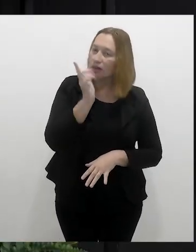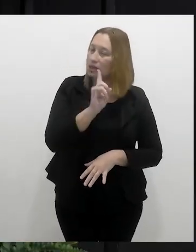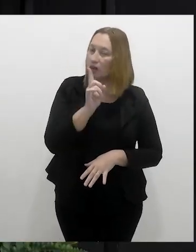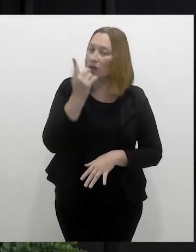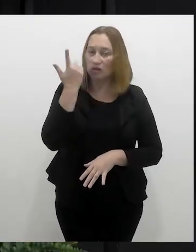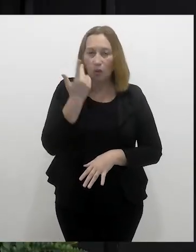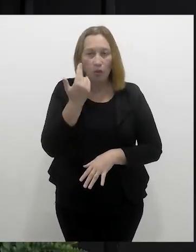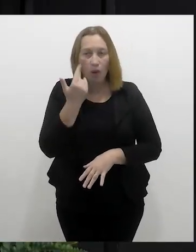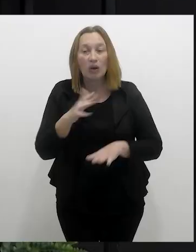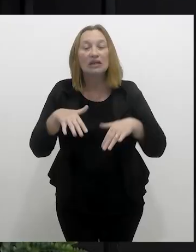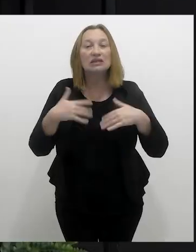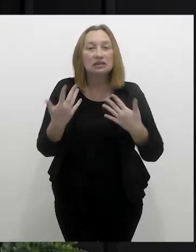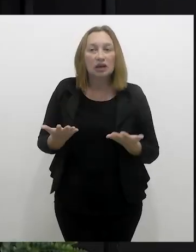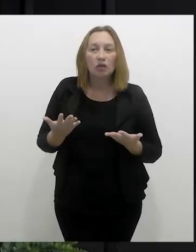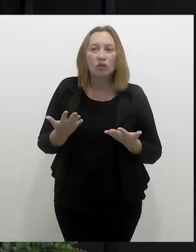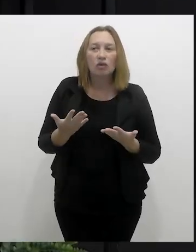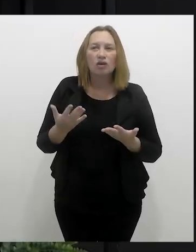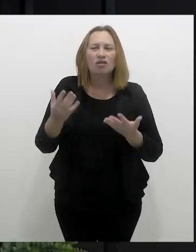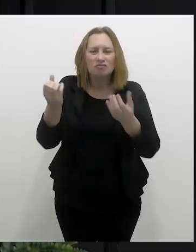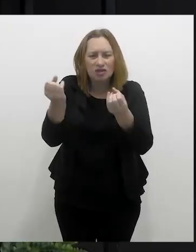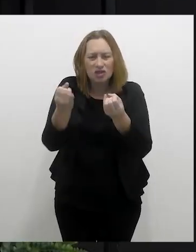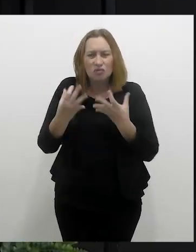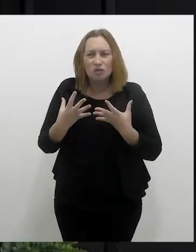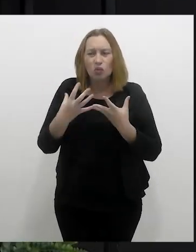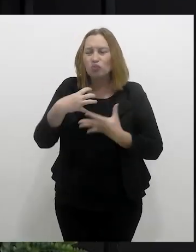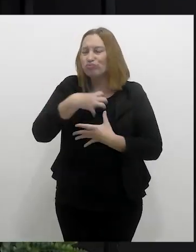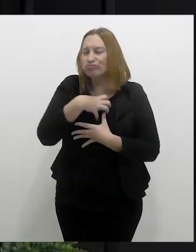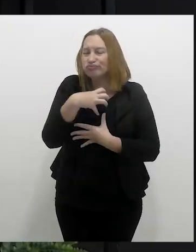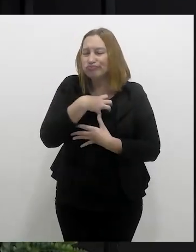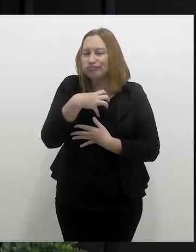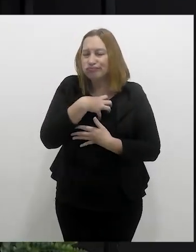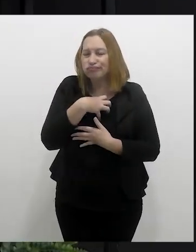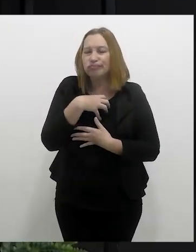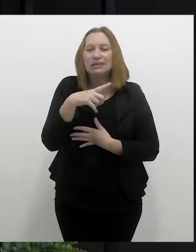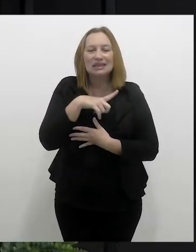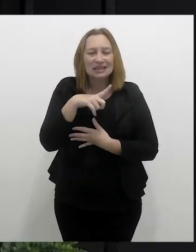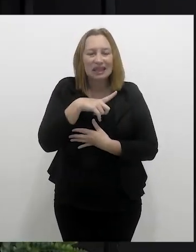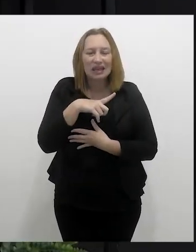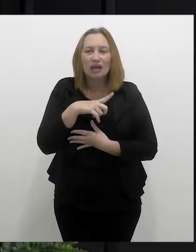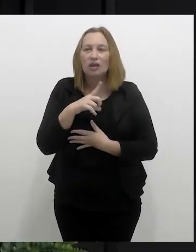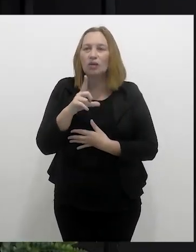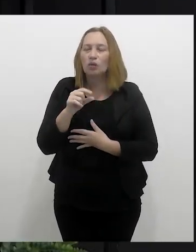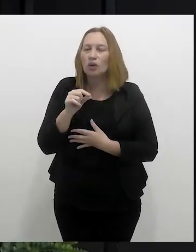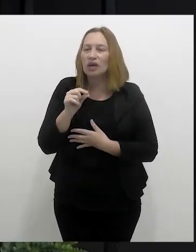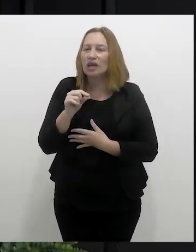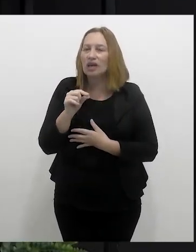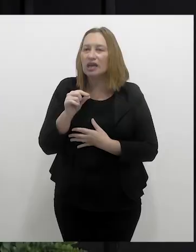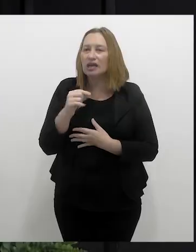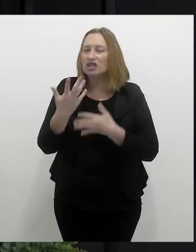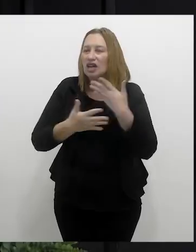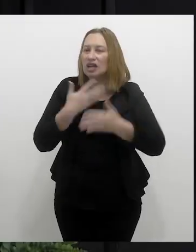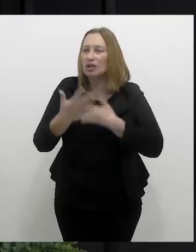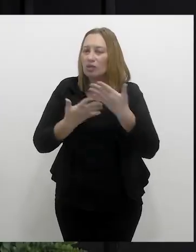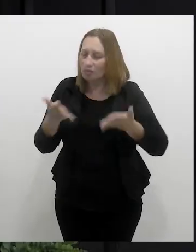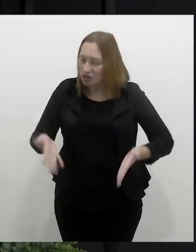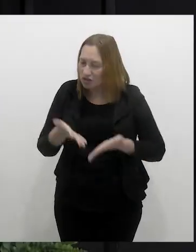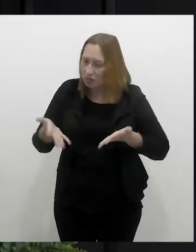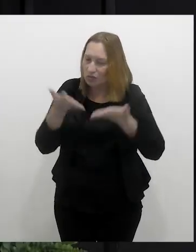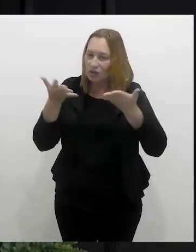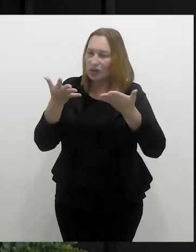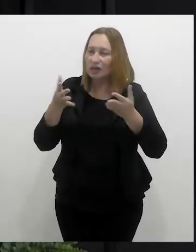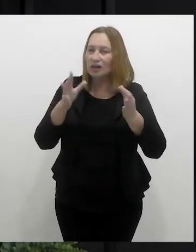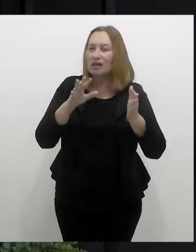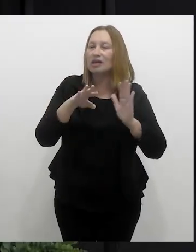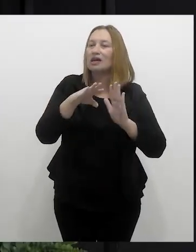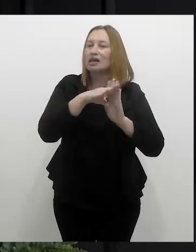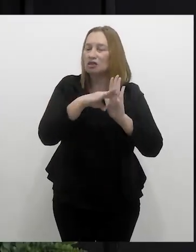sabe que não é comum. Então, conta assim o sentimento que você tem, o que isso te engrandeceu para a gente estimular.